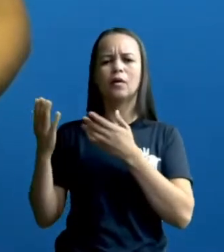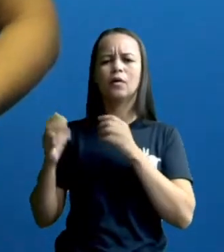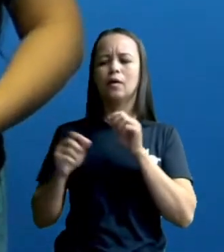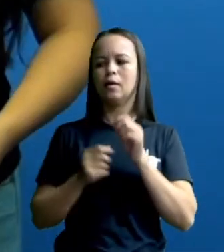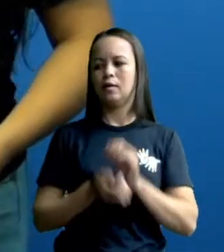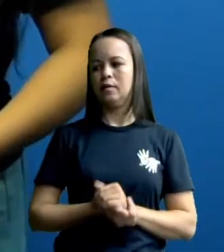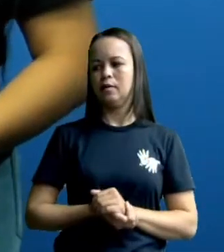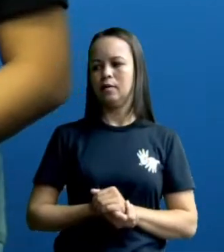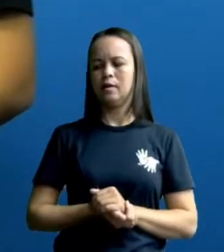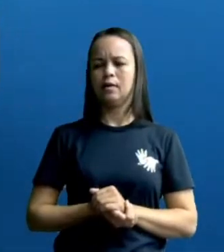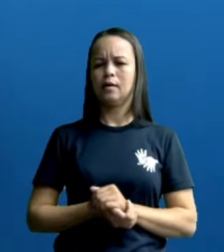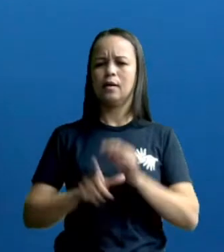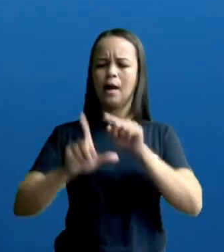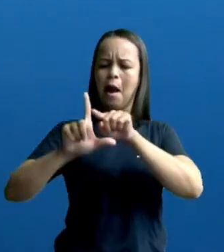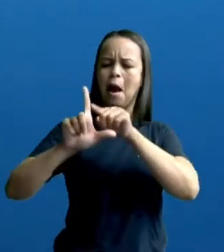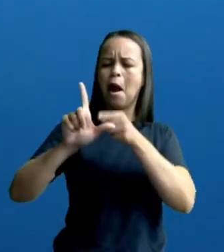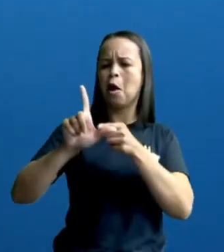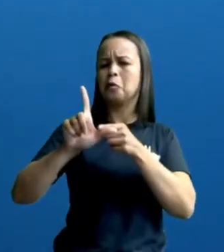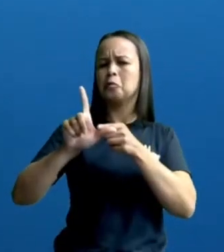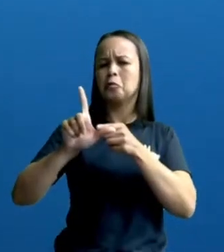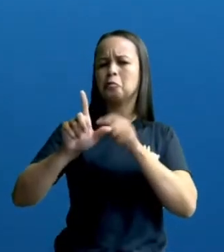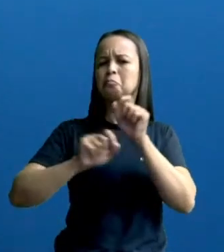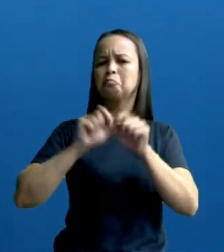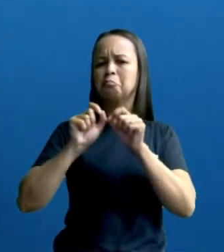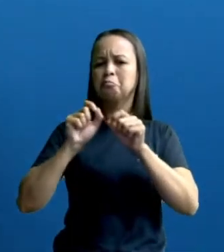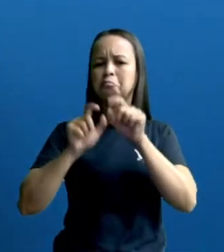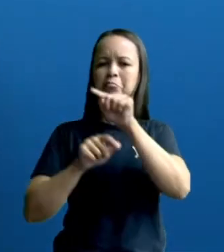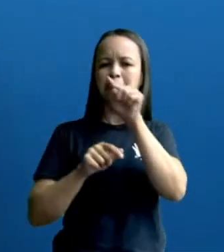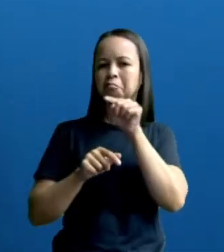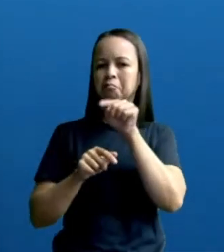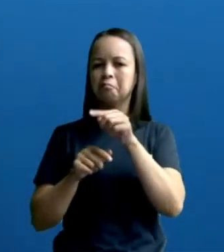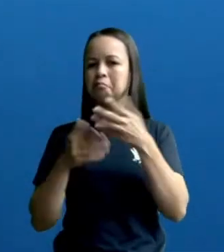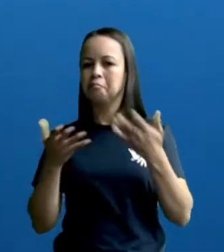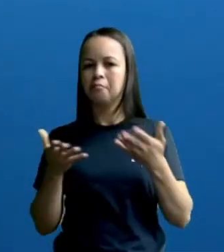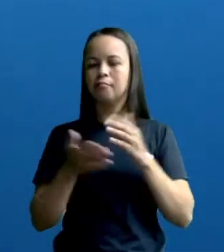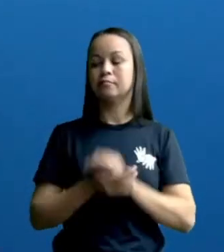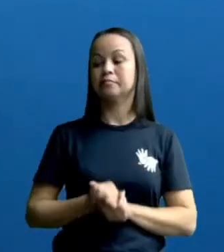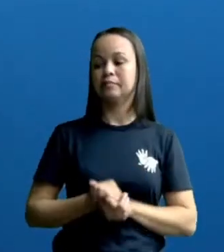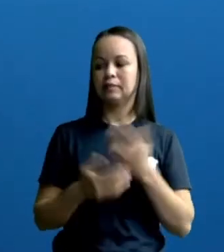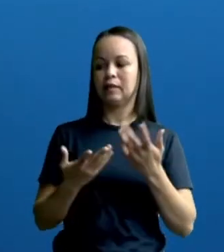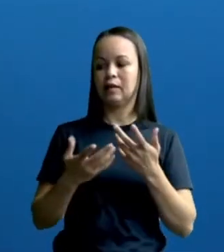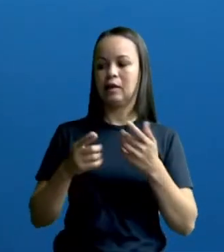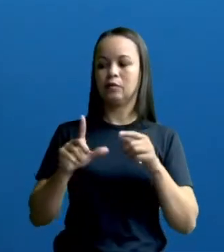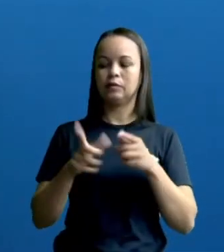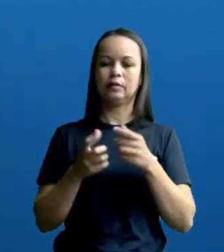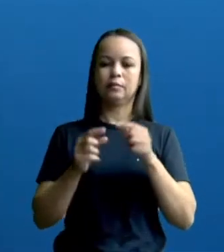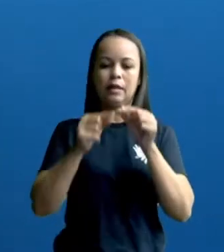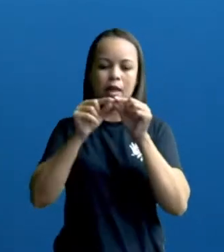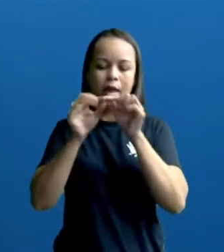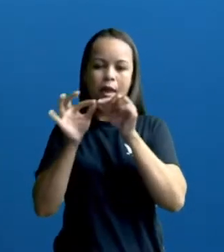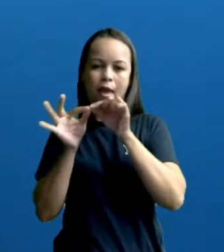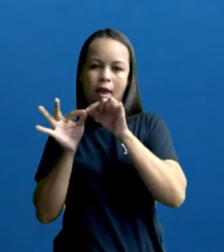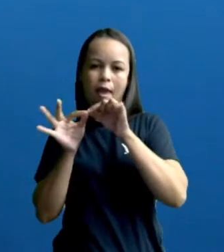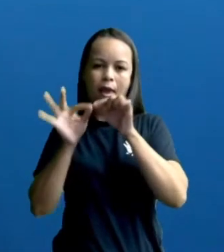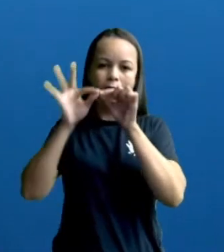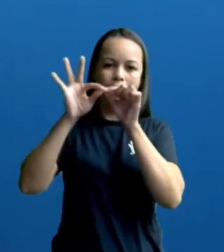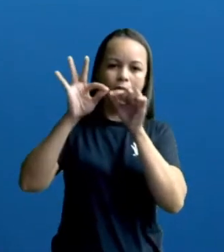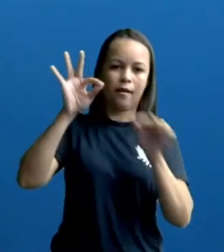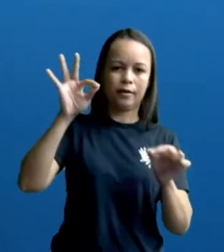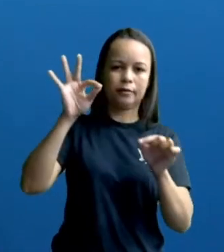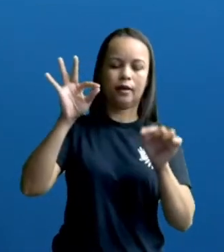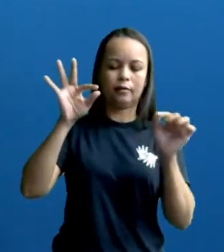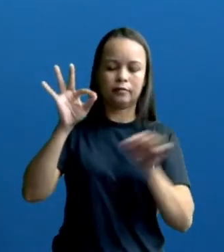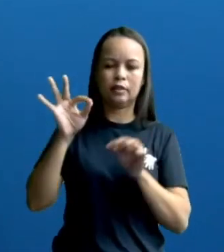ângulos? Acabei de dizer, são segmentos de reta, que é uma semi-reta, tá certo? Por quê? Porque ela não